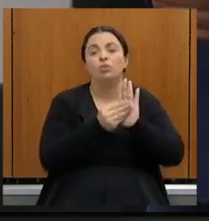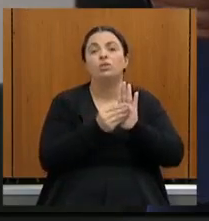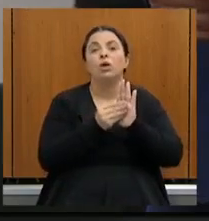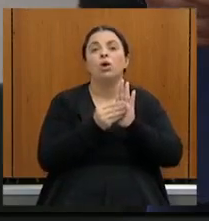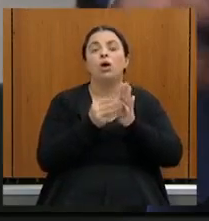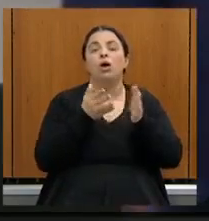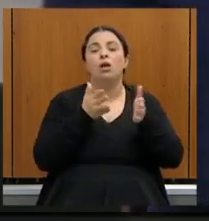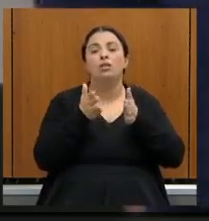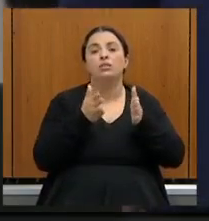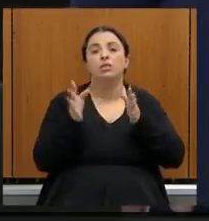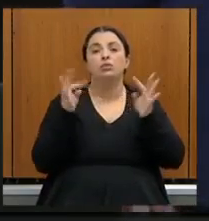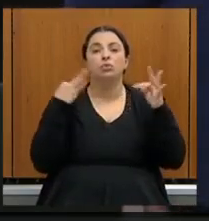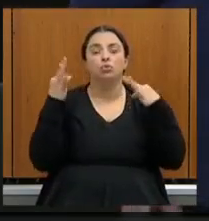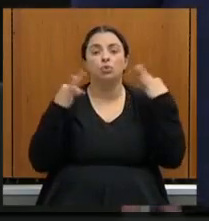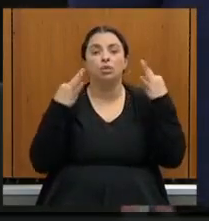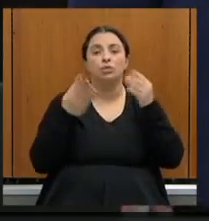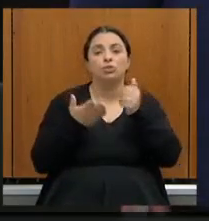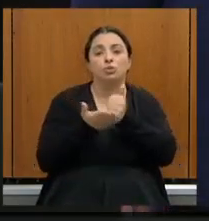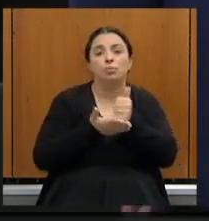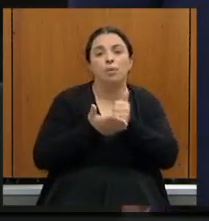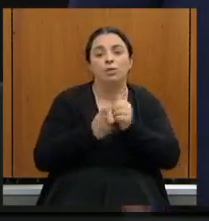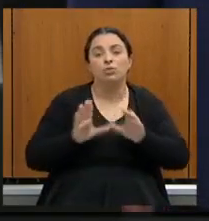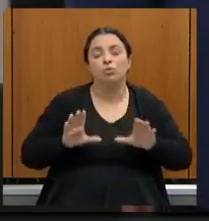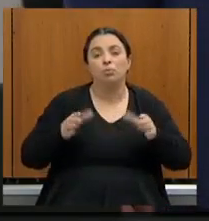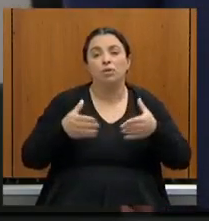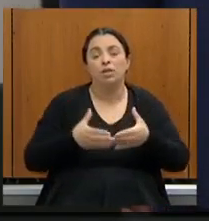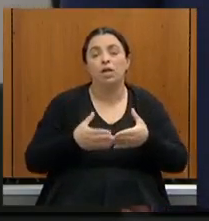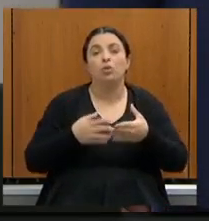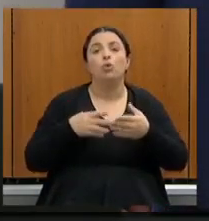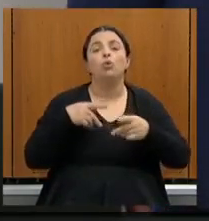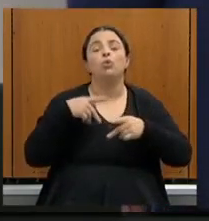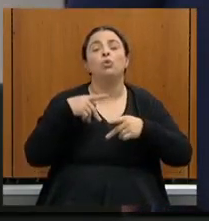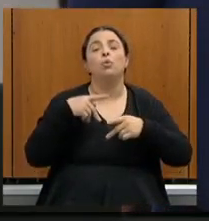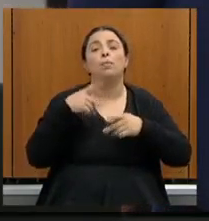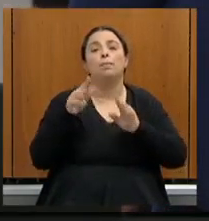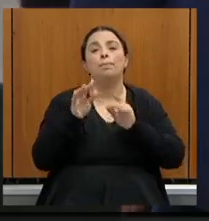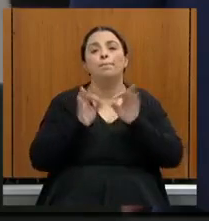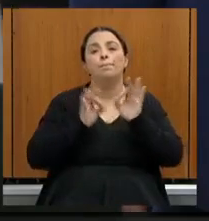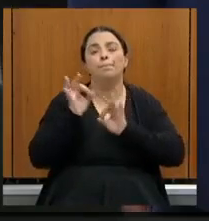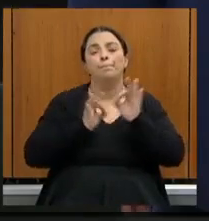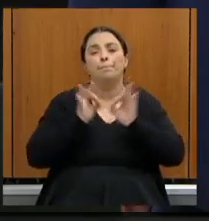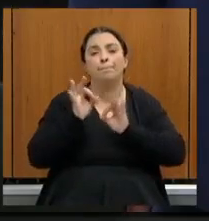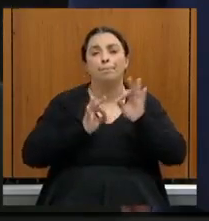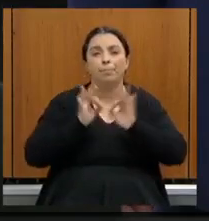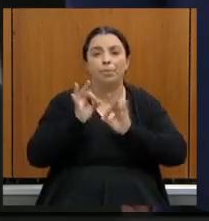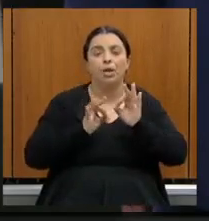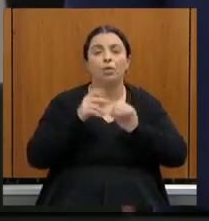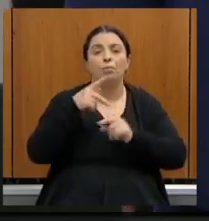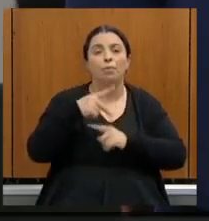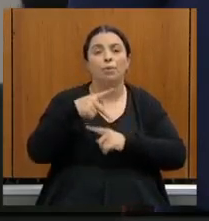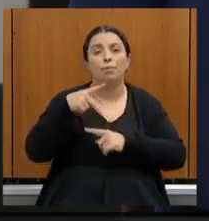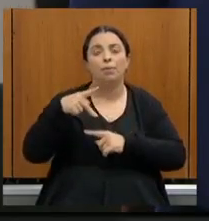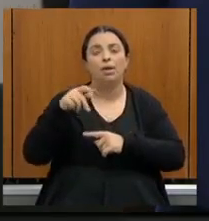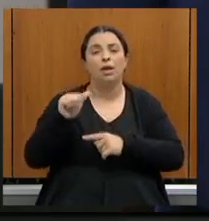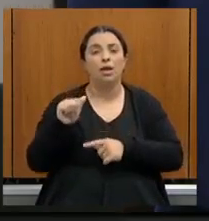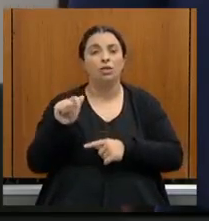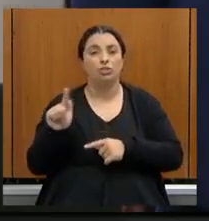comunitária na revisão do plano plurianual de ação governamental PPAG e na lei